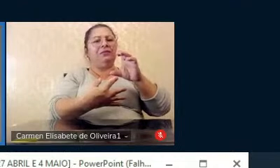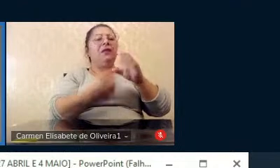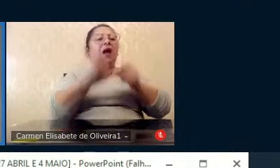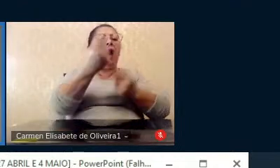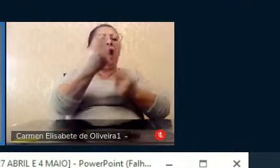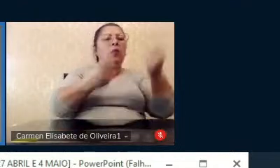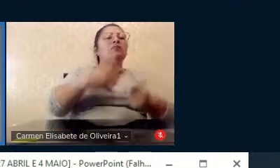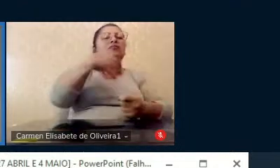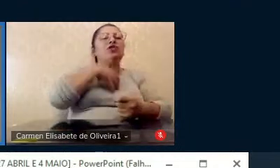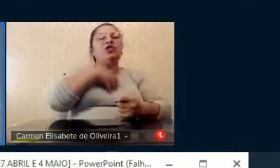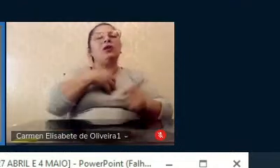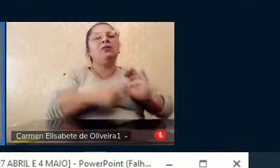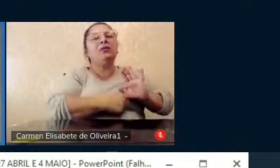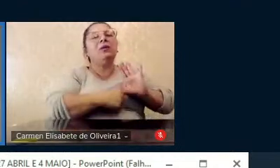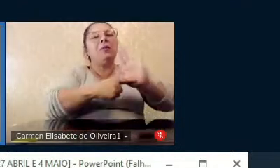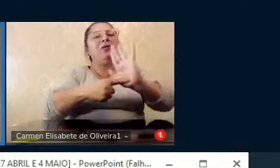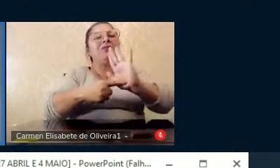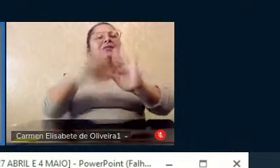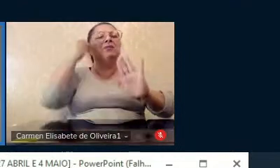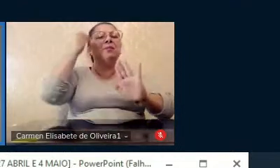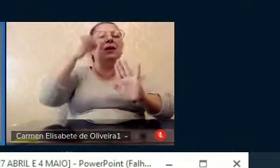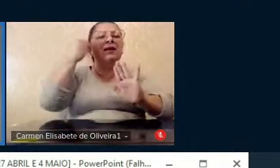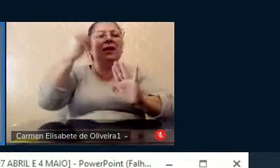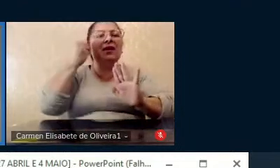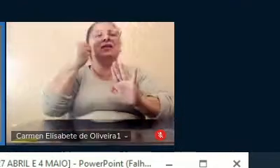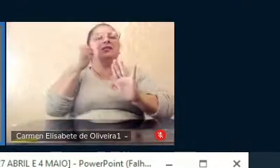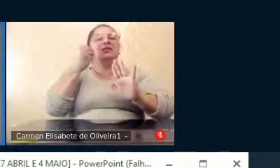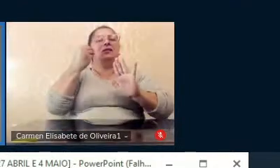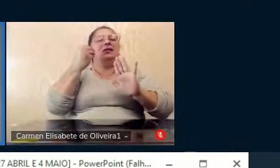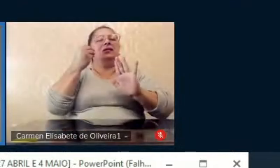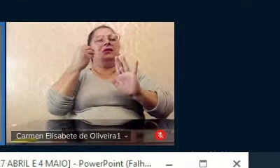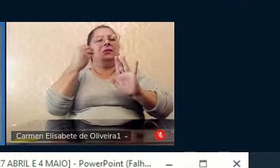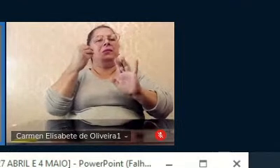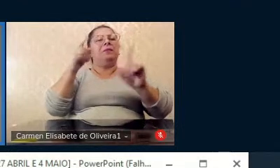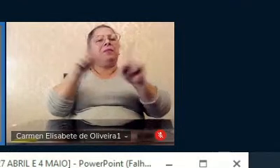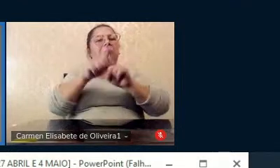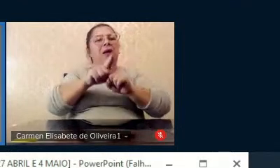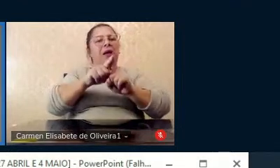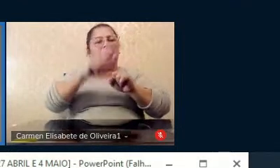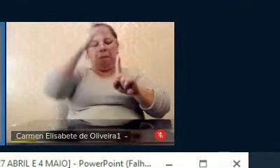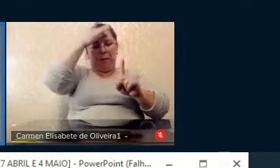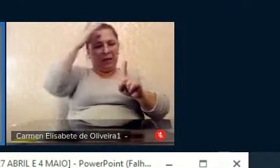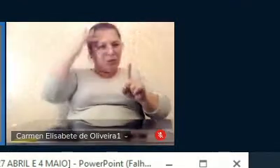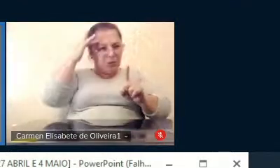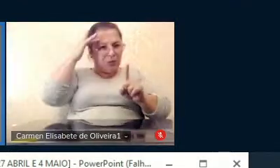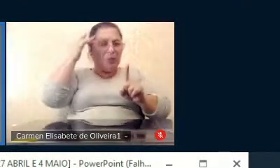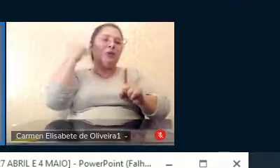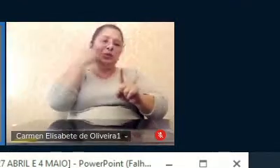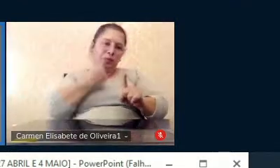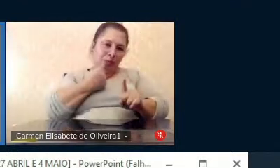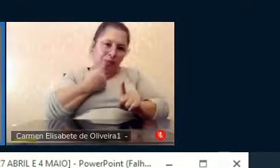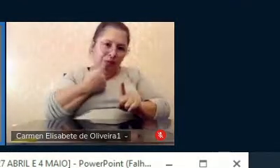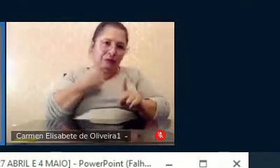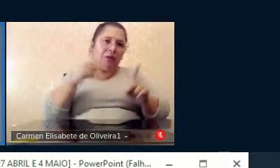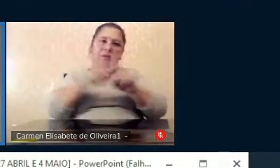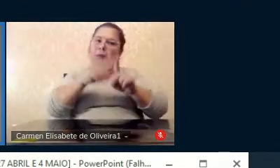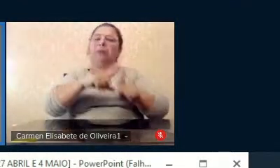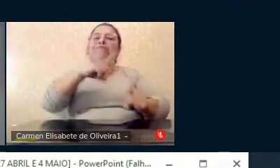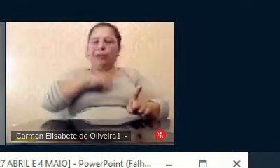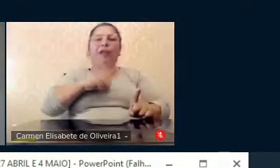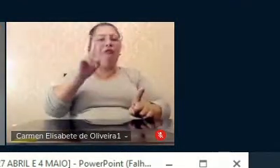alguns aspectos que traz sobre a experiência, sobre o personagem surdo, ela é muito valorizada por